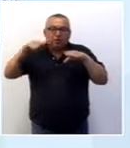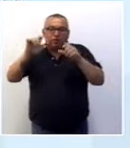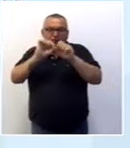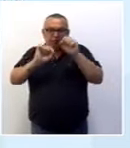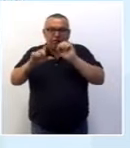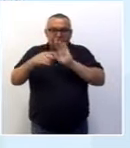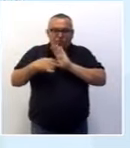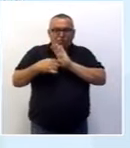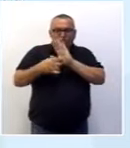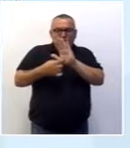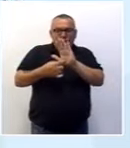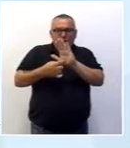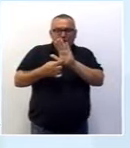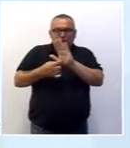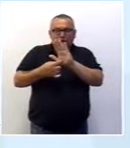mostrar